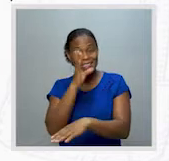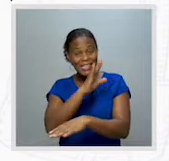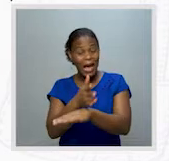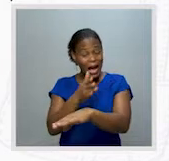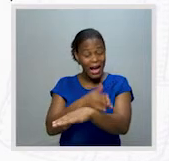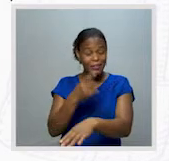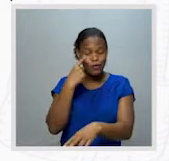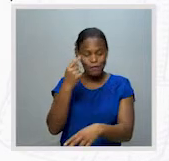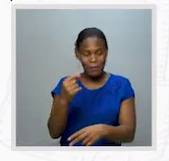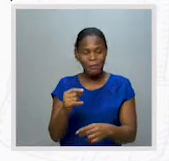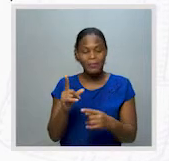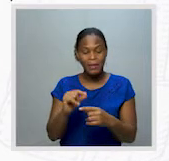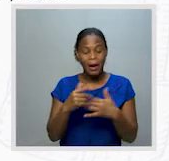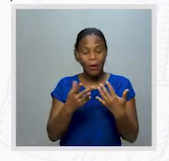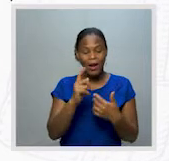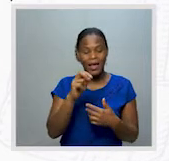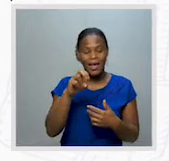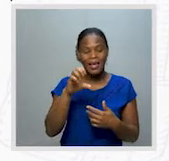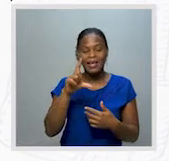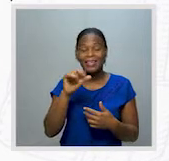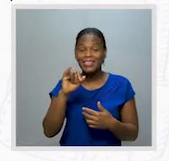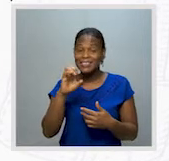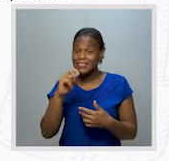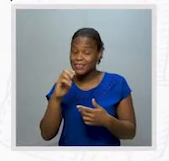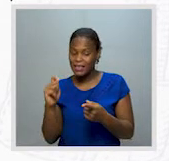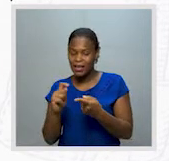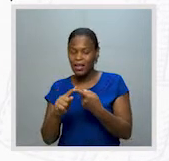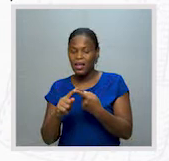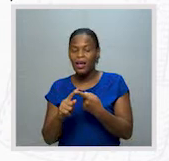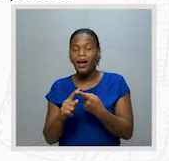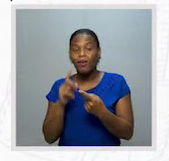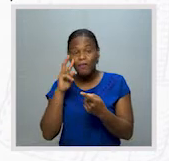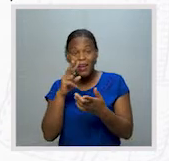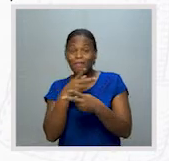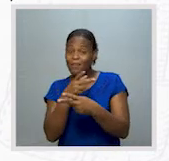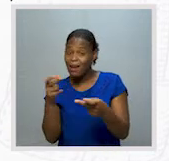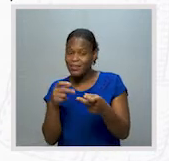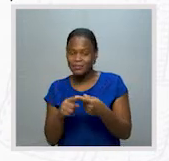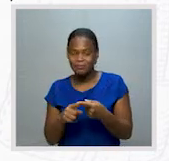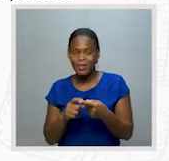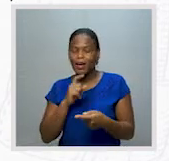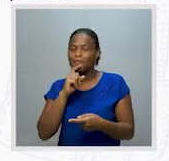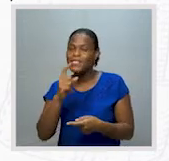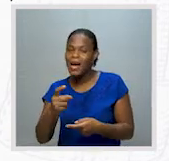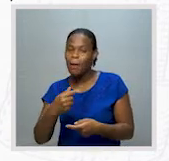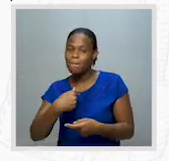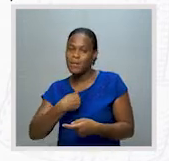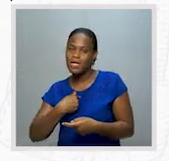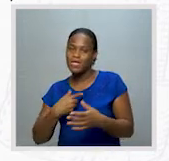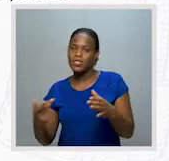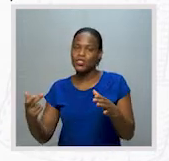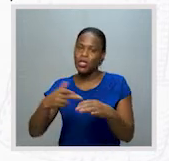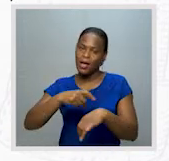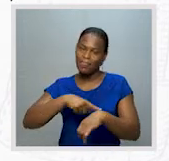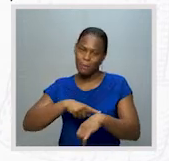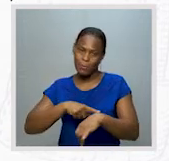à ênclise, que vem depois do verbo. Será verdade? Vamos conferir nas frases que se seguem. Avisaram-me que chegariam